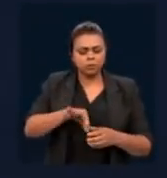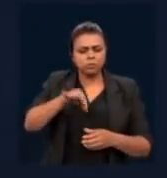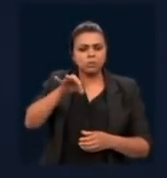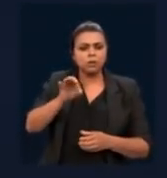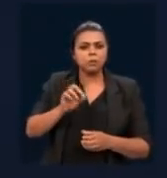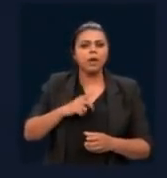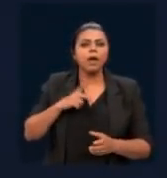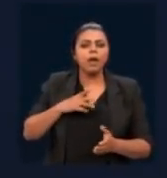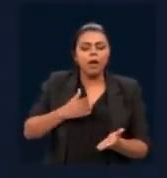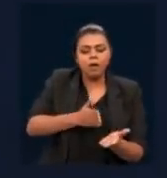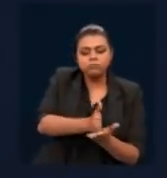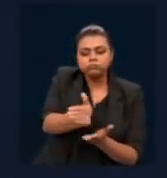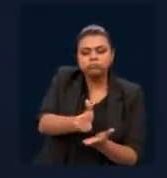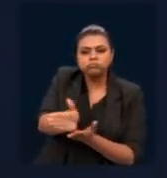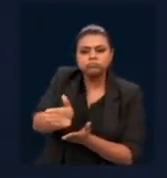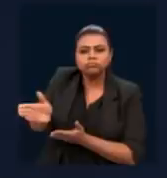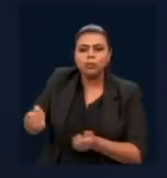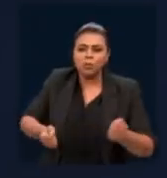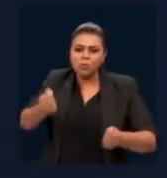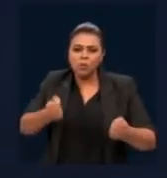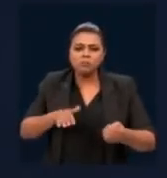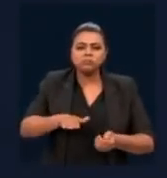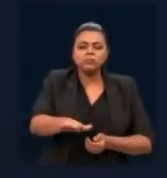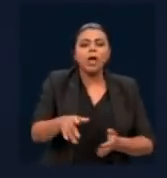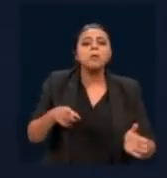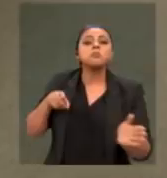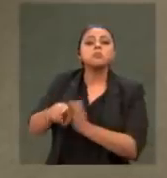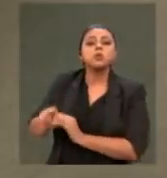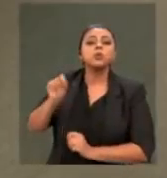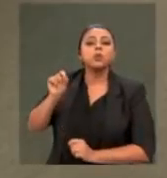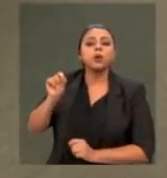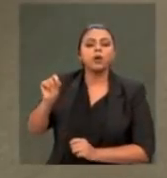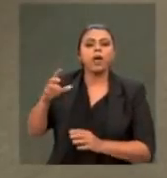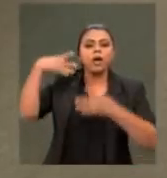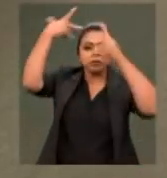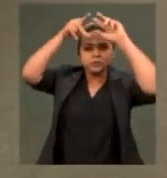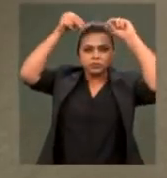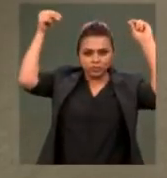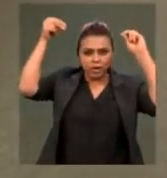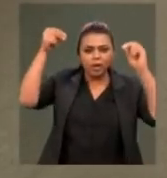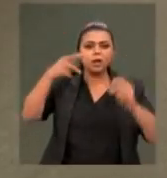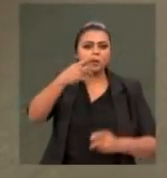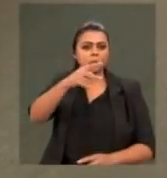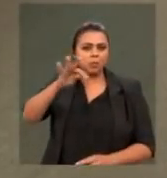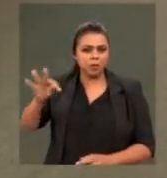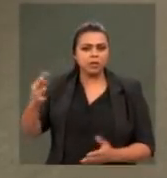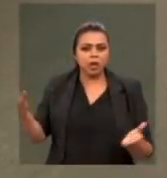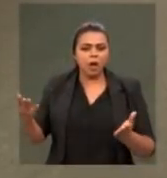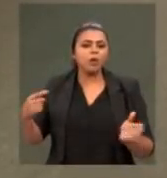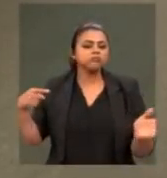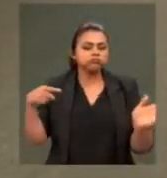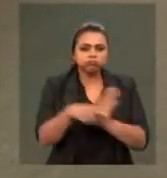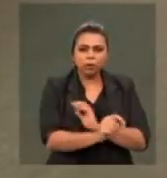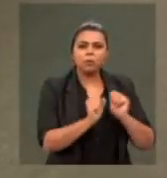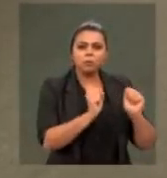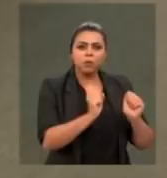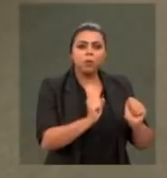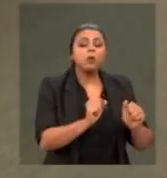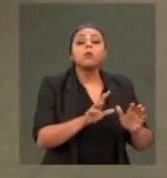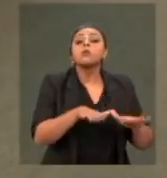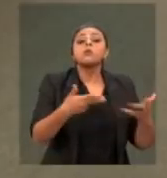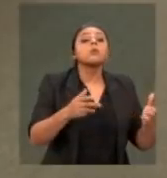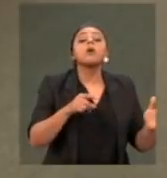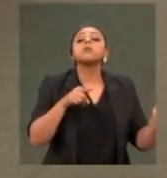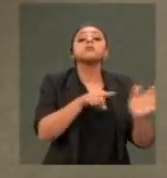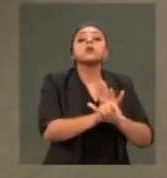estradas e quem já faz a pergunta sobre o tema é jaqueline rocha do pt por favor candidata qual é a sua pergunta